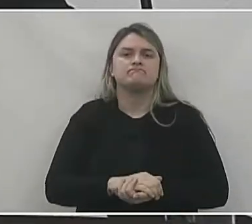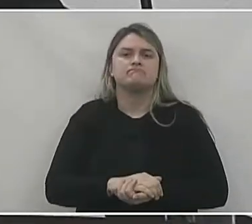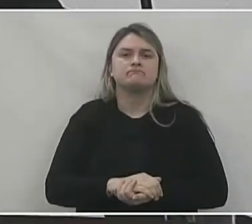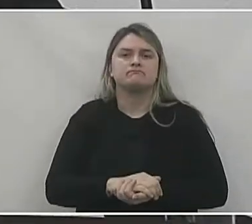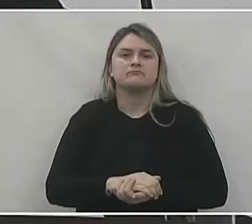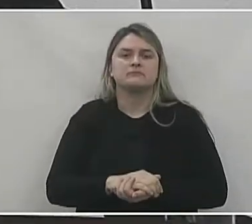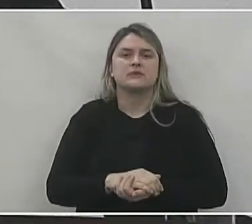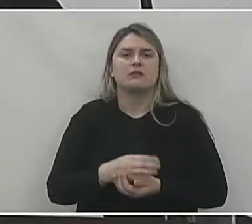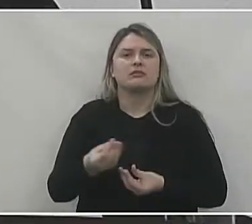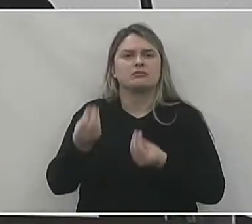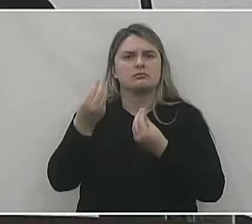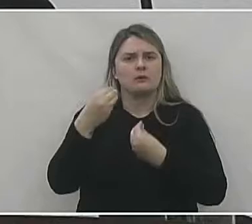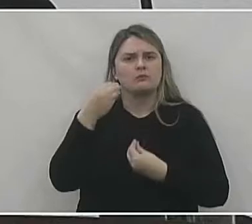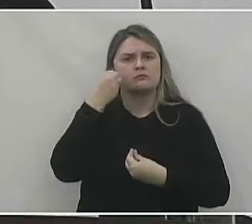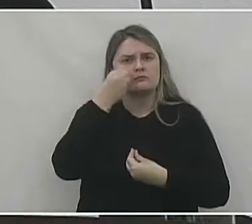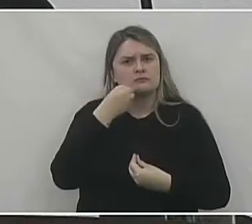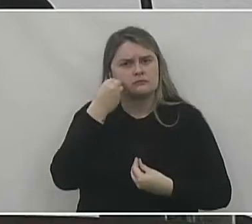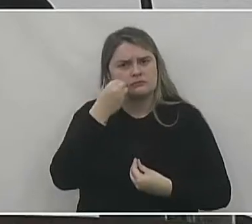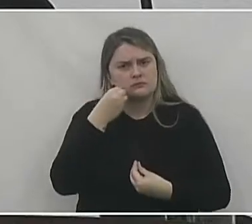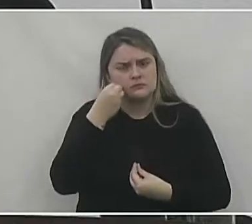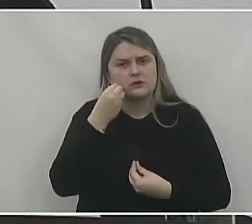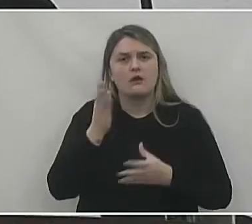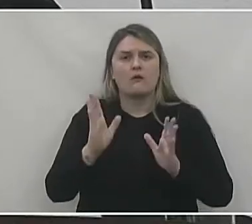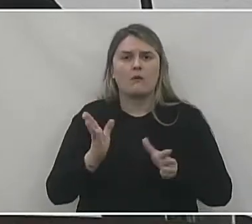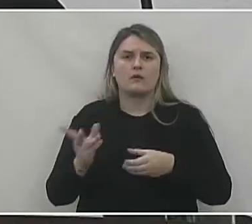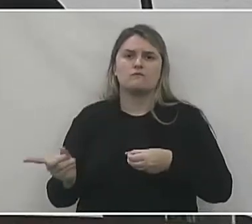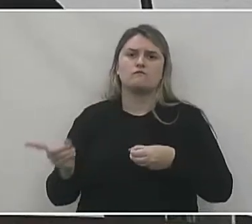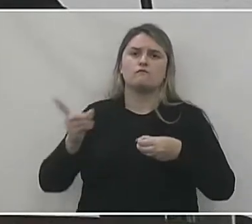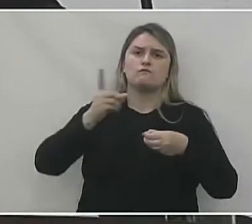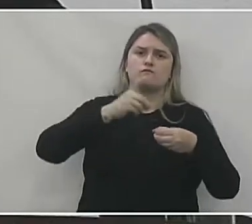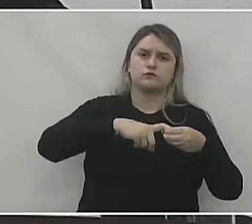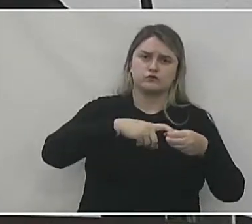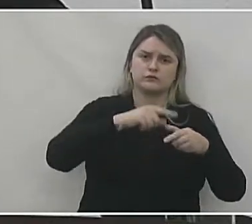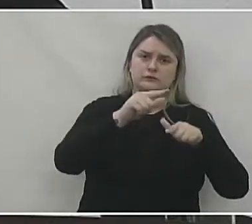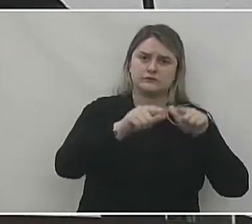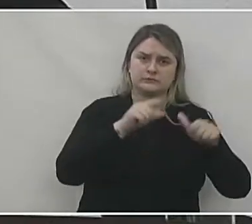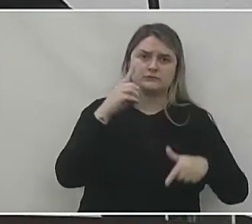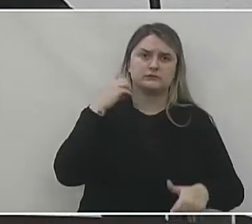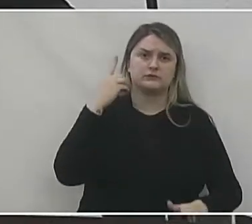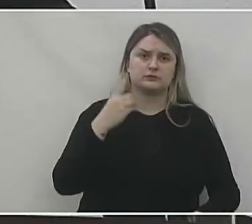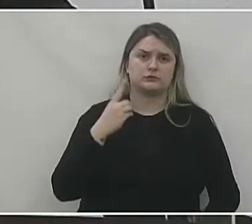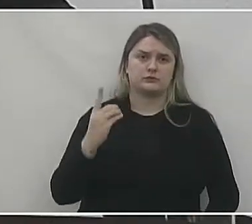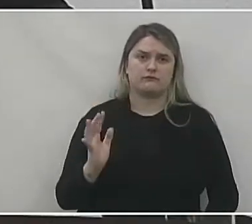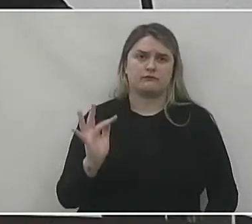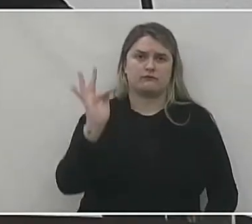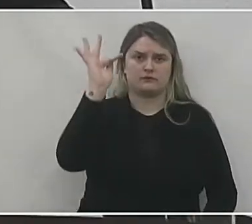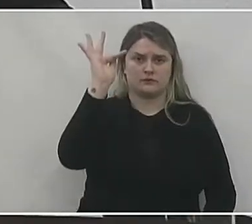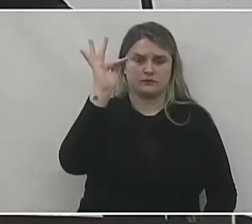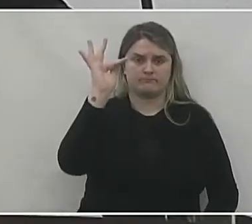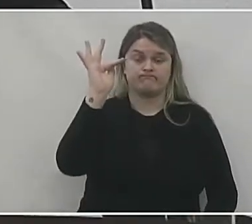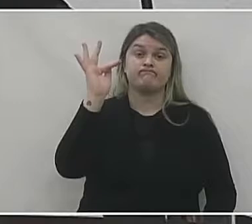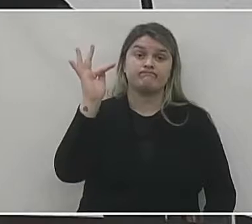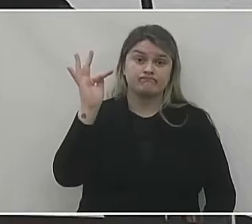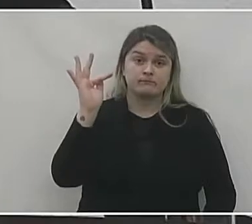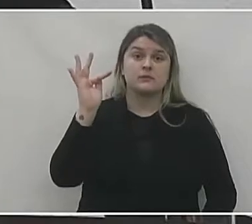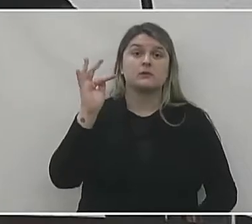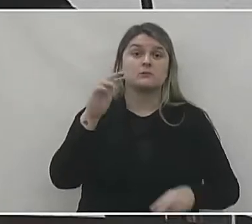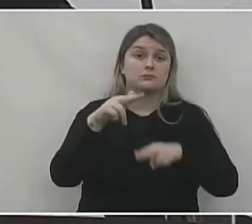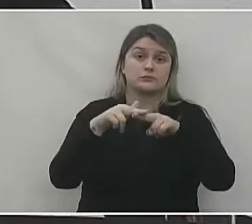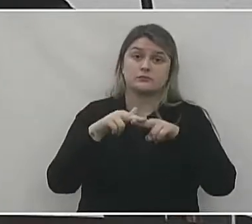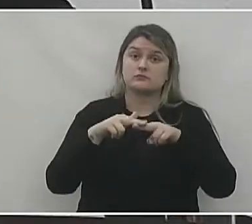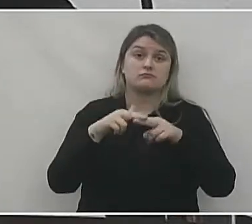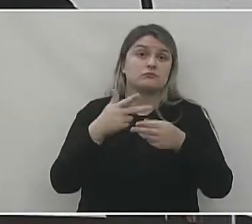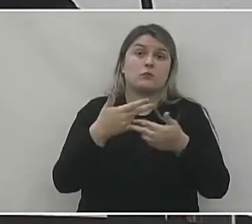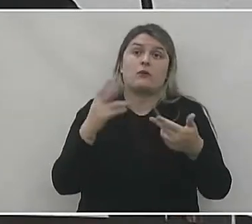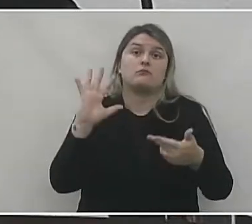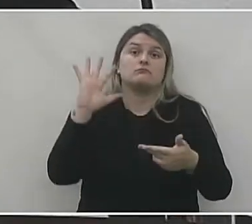estar tendo essa oportunidade. Eu estou voltando ao cargo de deputado federal por força do